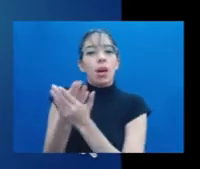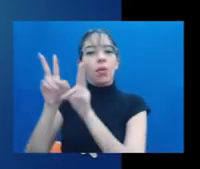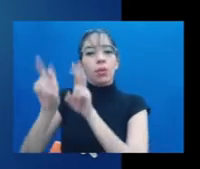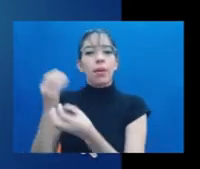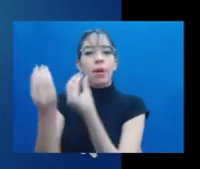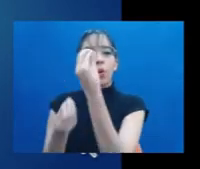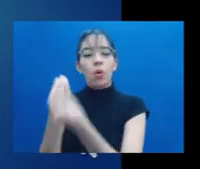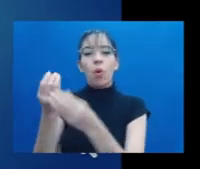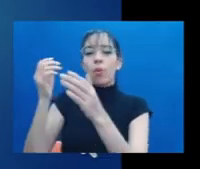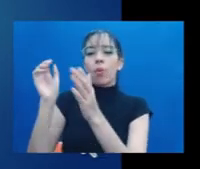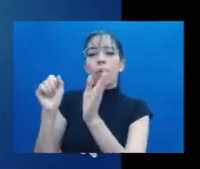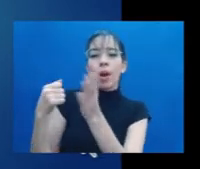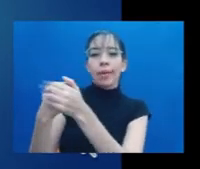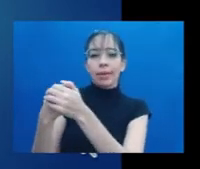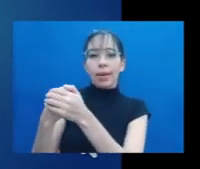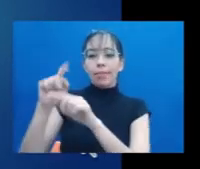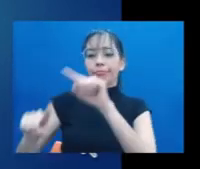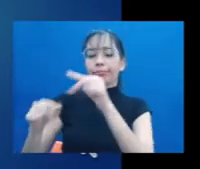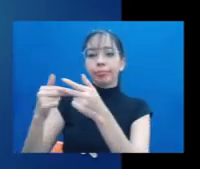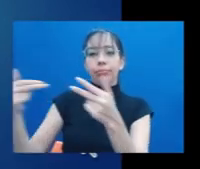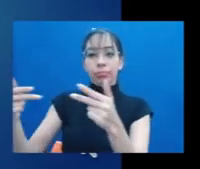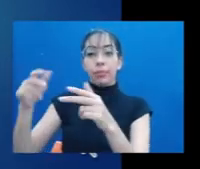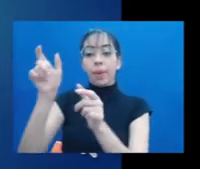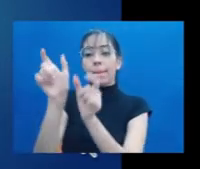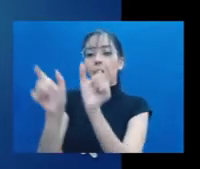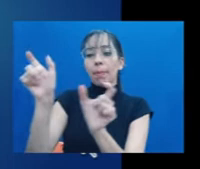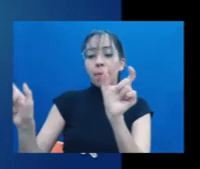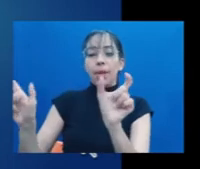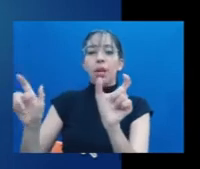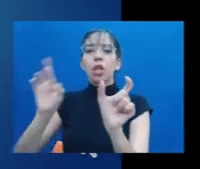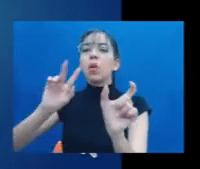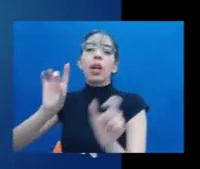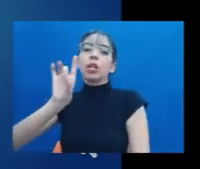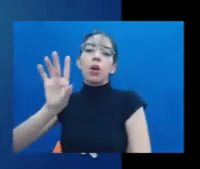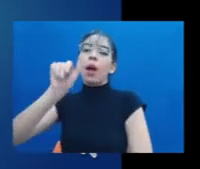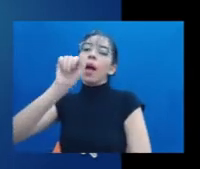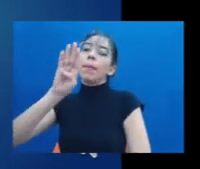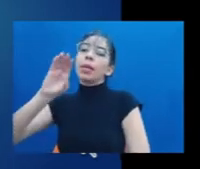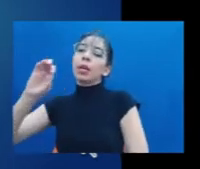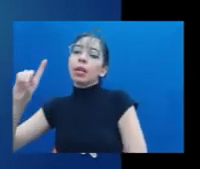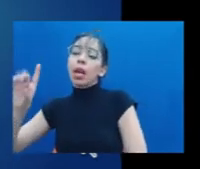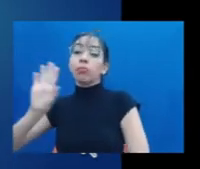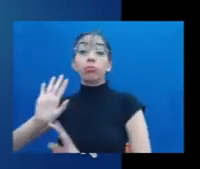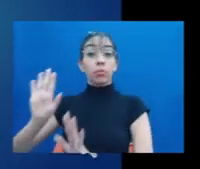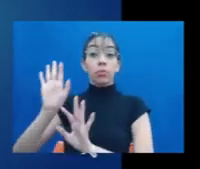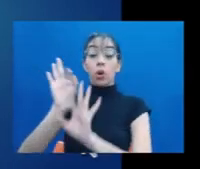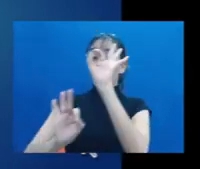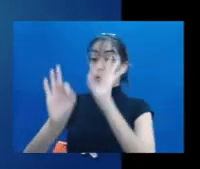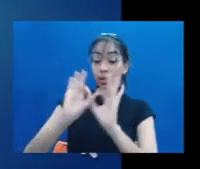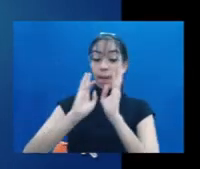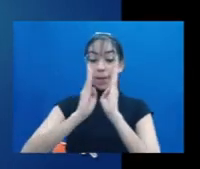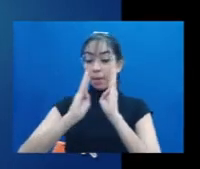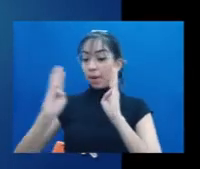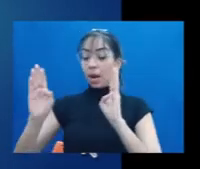o armazenamento. O armazenamento ele não é algo simplório, que nós vamos organizar os produtos por ordem alfabética. Não é dessa forma. Na realidade,